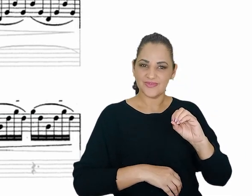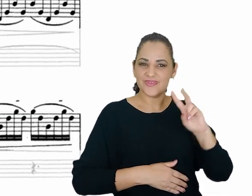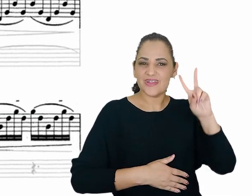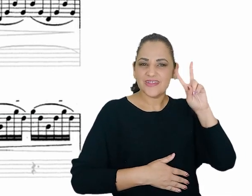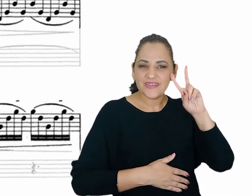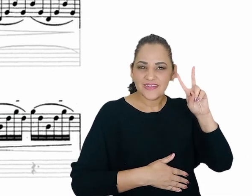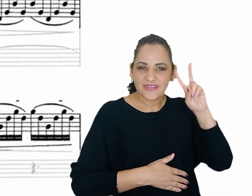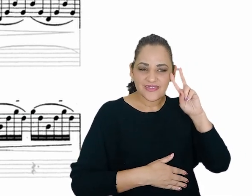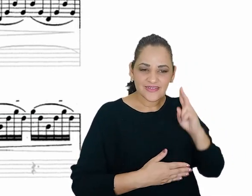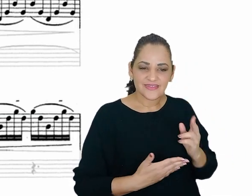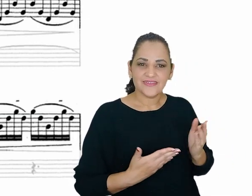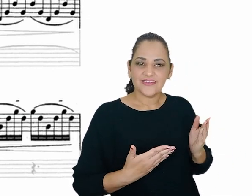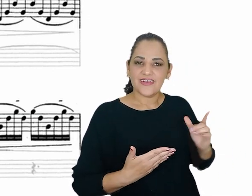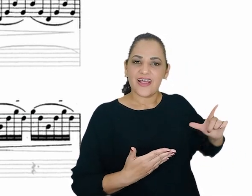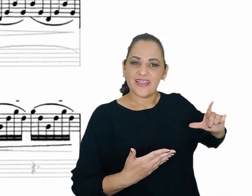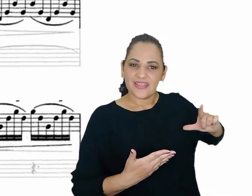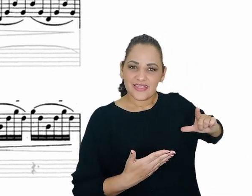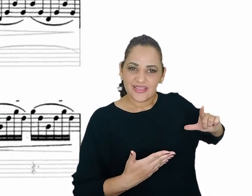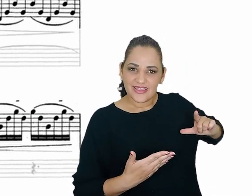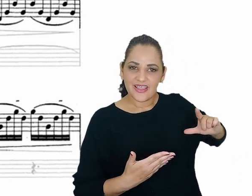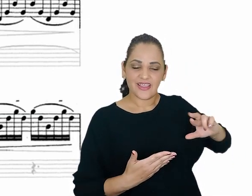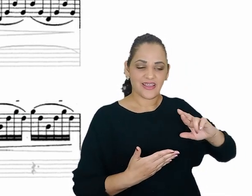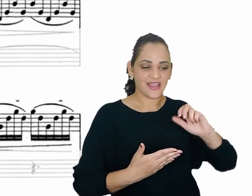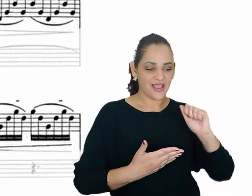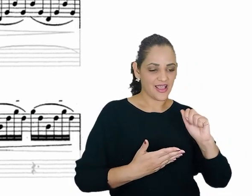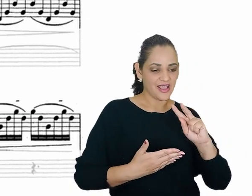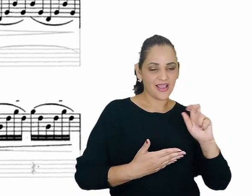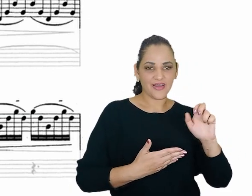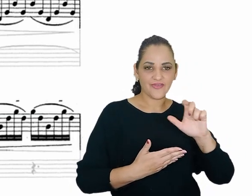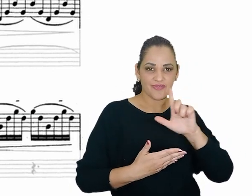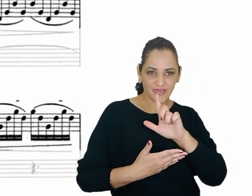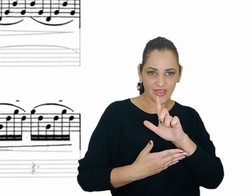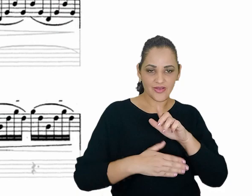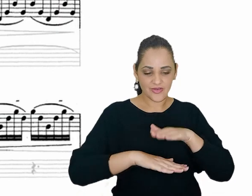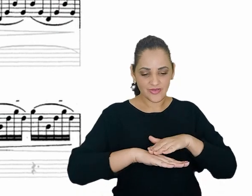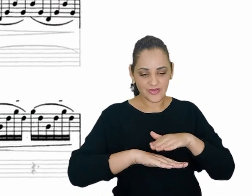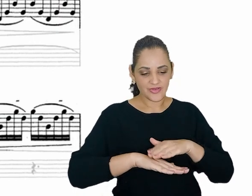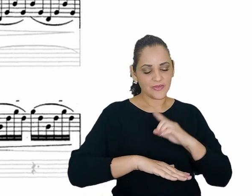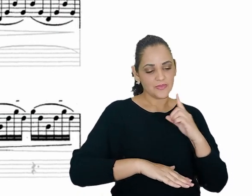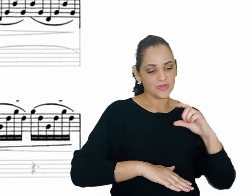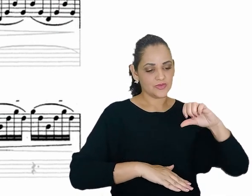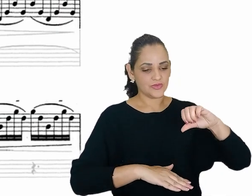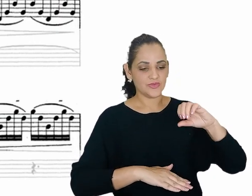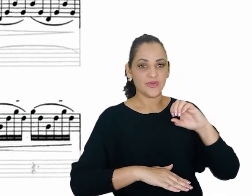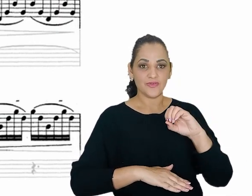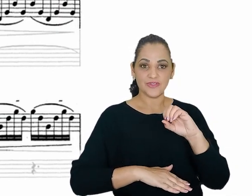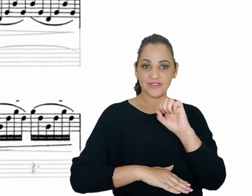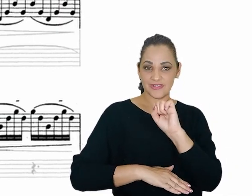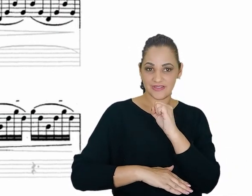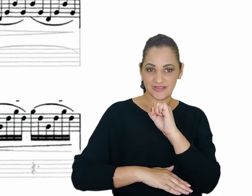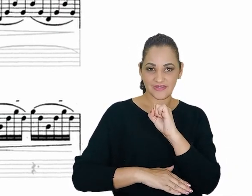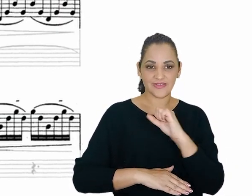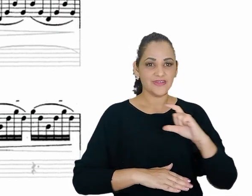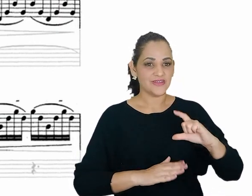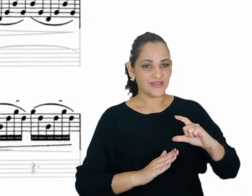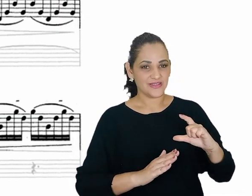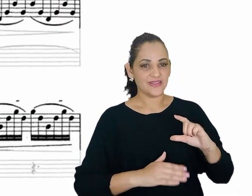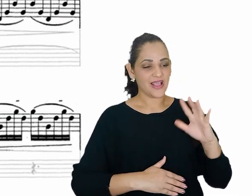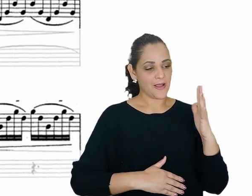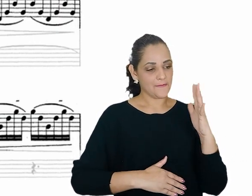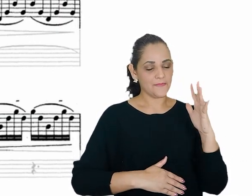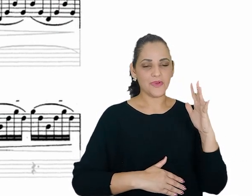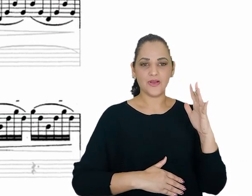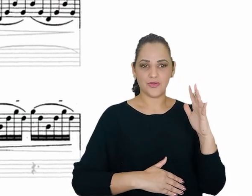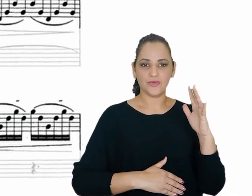a lembrança de Ondine, de Gaspard de La Nuit, de Ravel, que foi composta em 1908. E todo